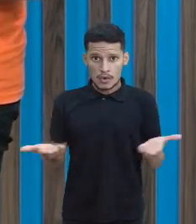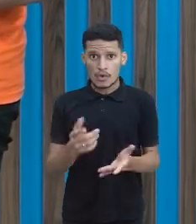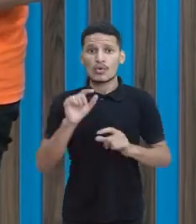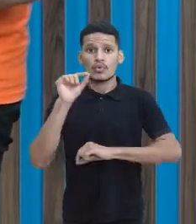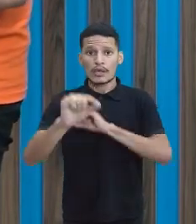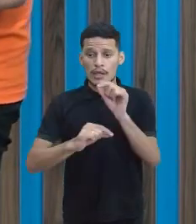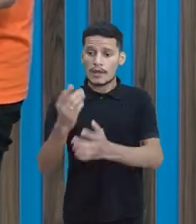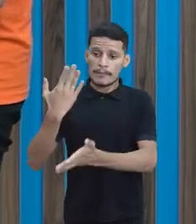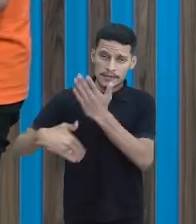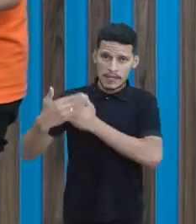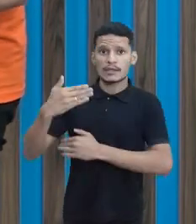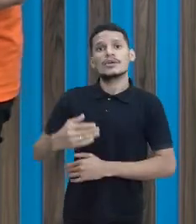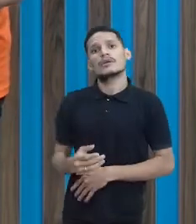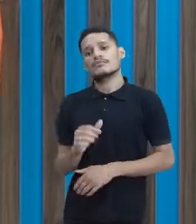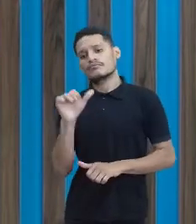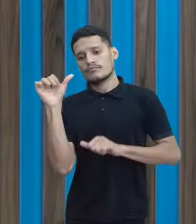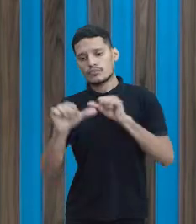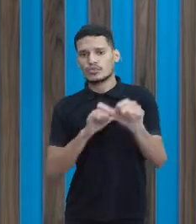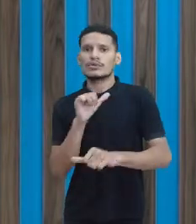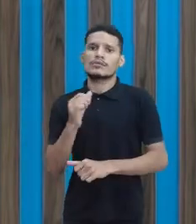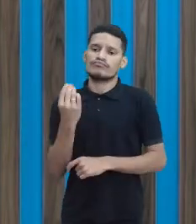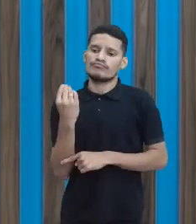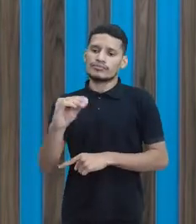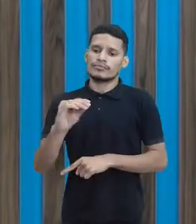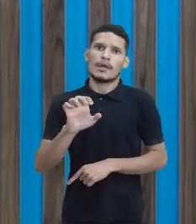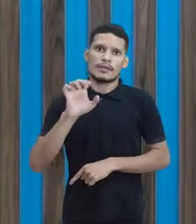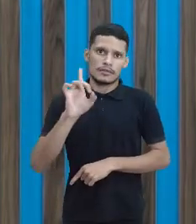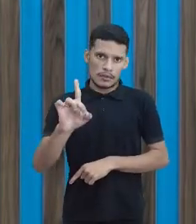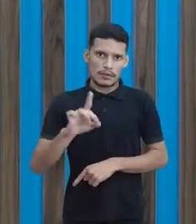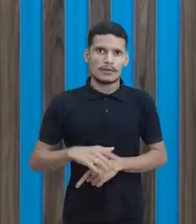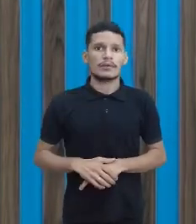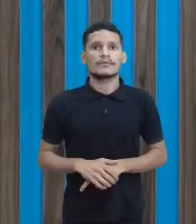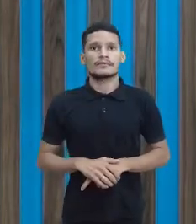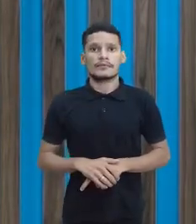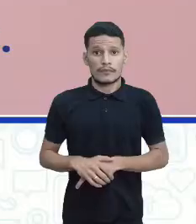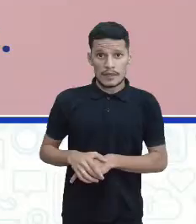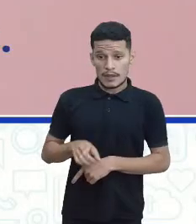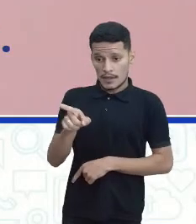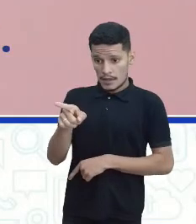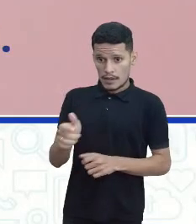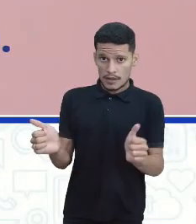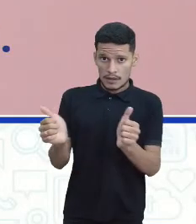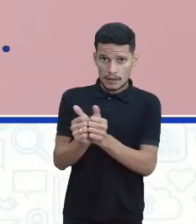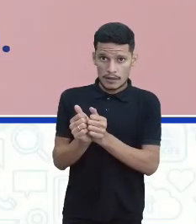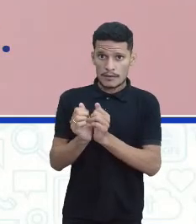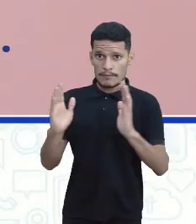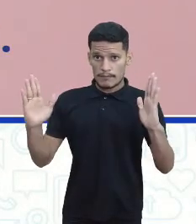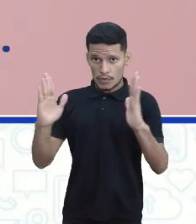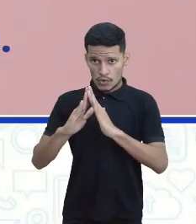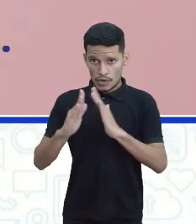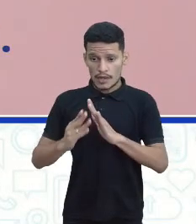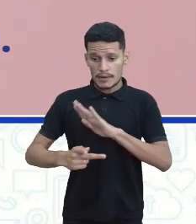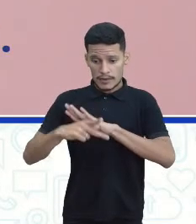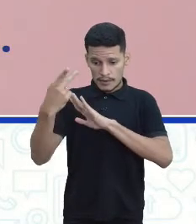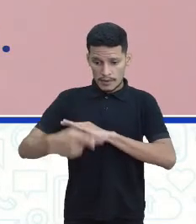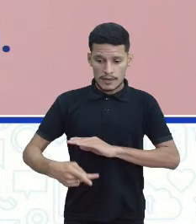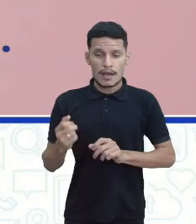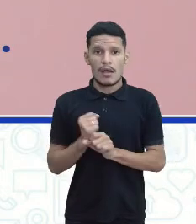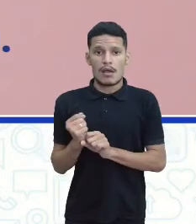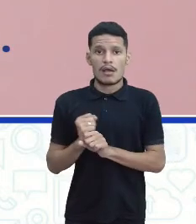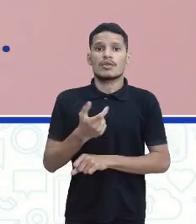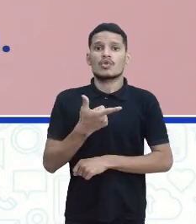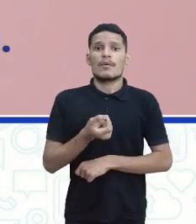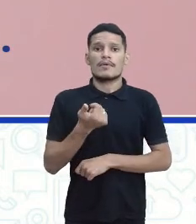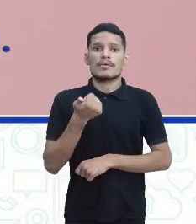danced very well, ok? They have lived here since 2010. Ou